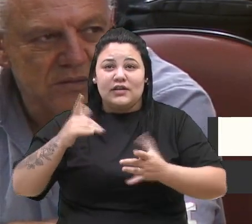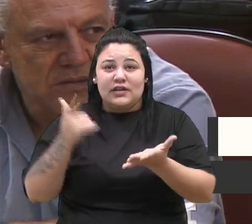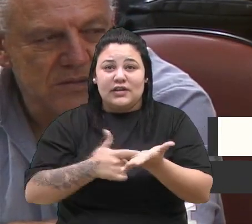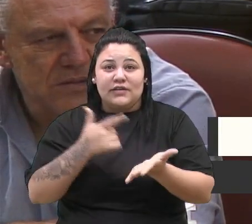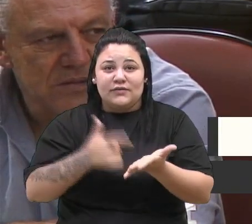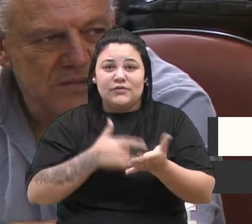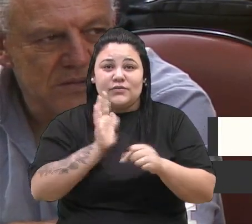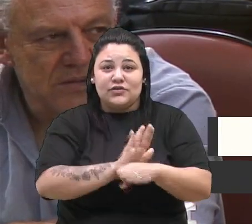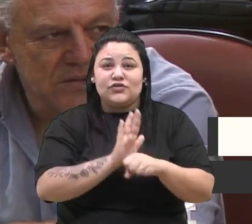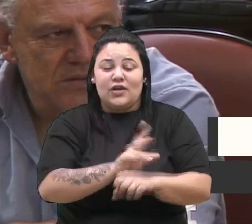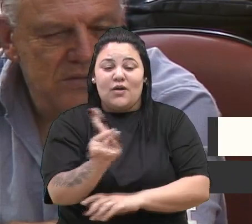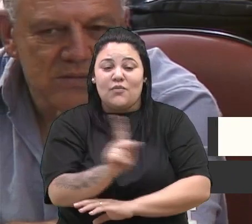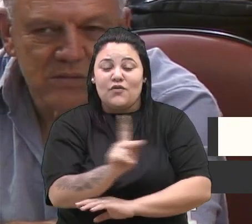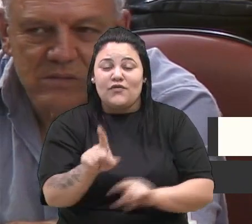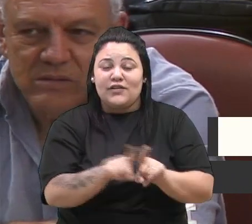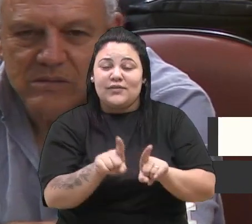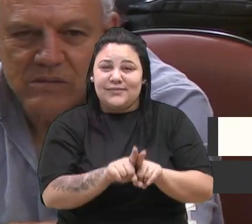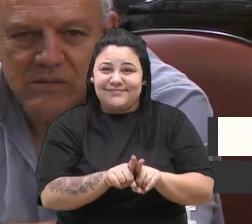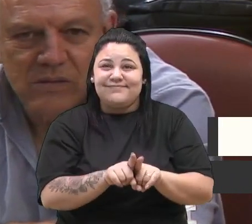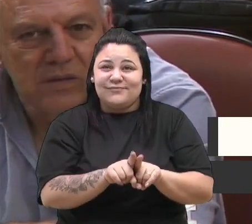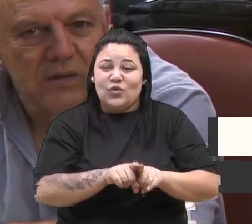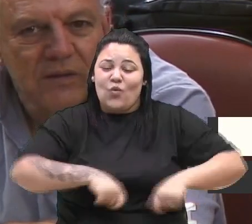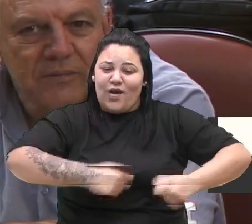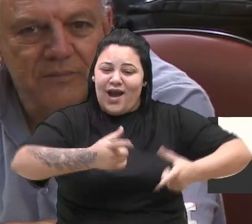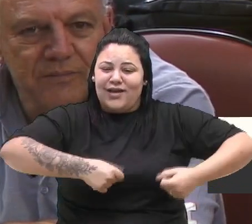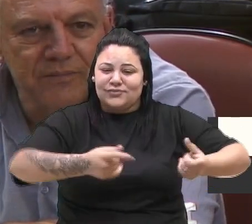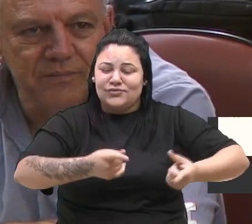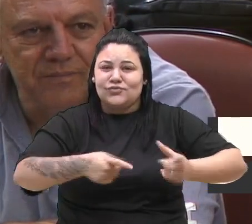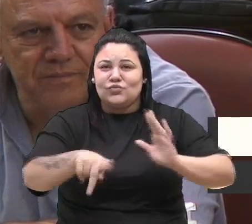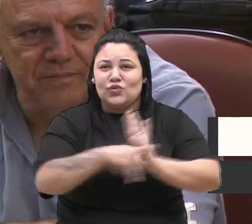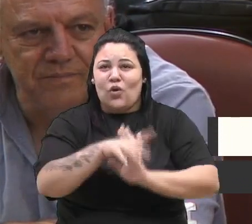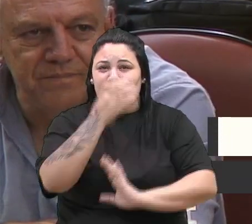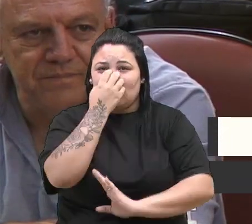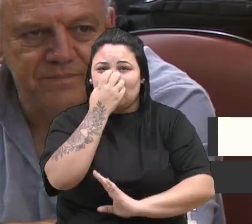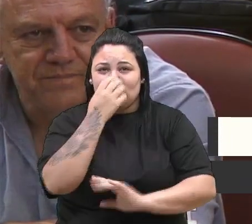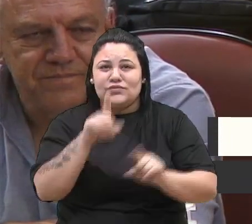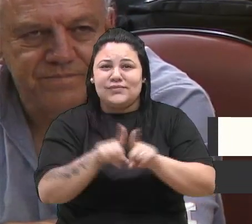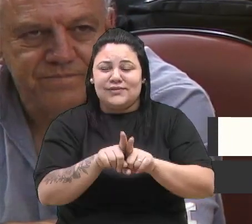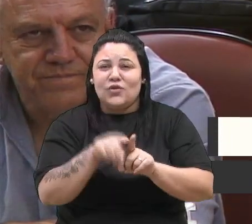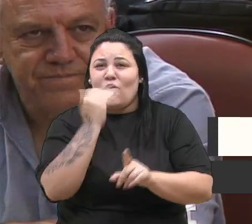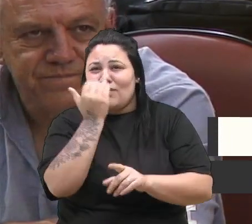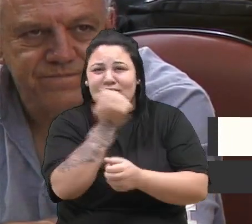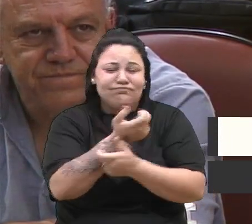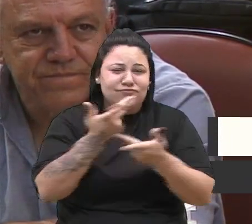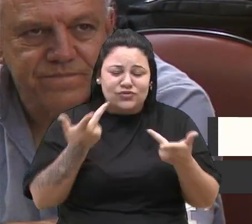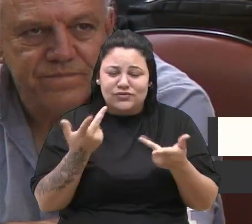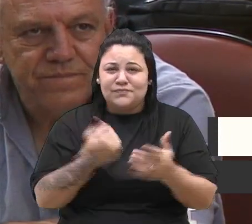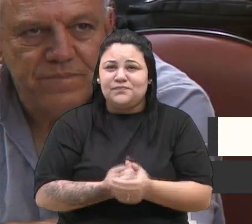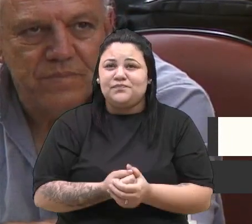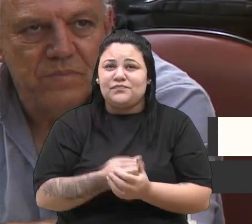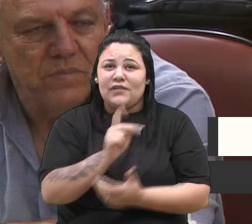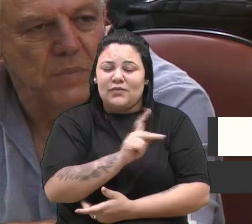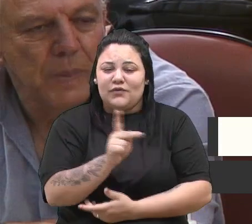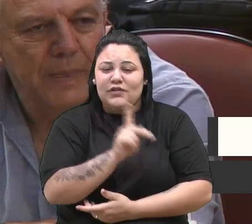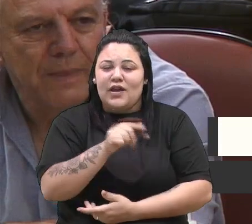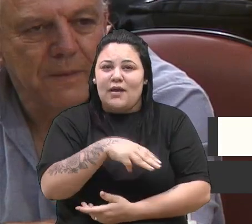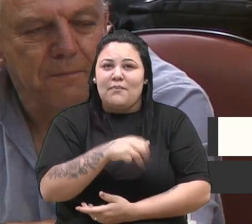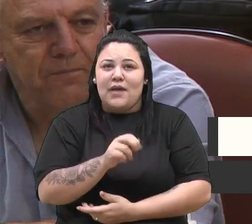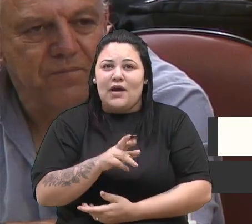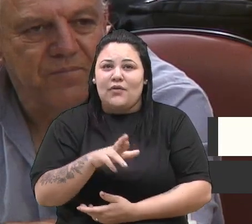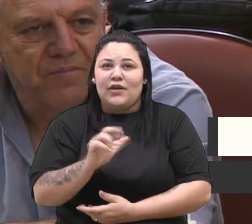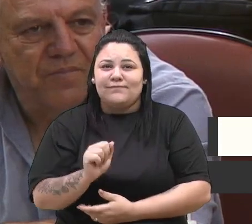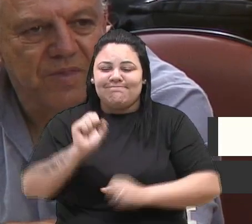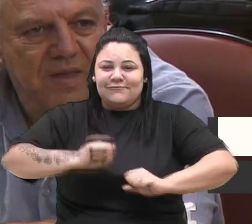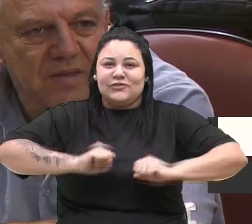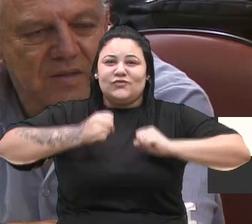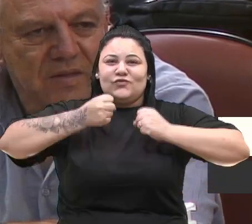Maureen, com despesas de veterinário, ração e lar de passagem. A Maura é uma grande batalhadora, professora também,